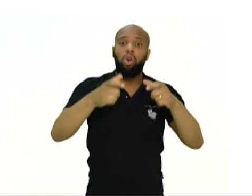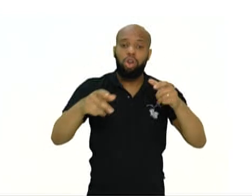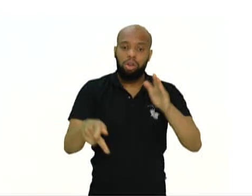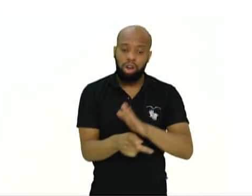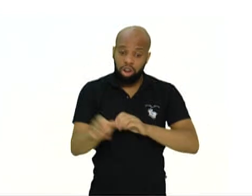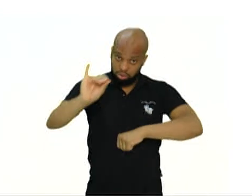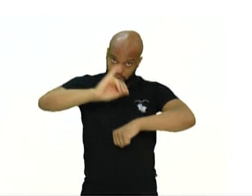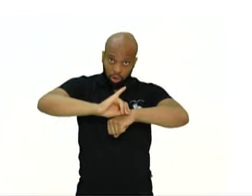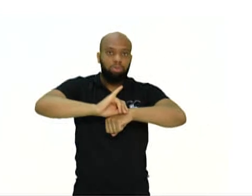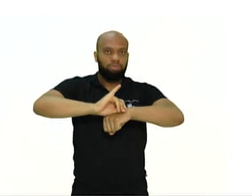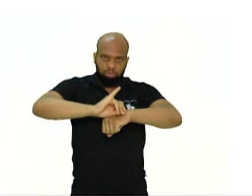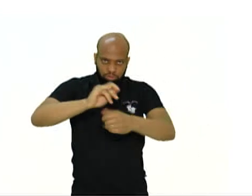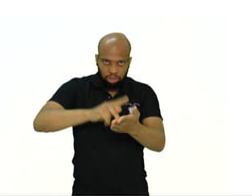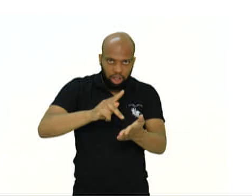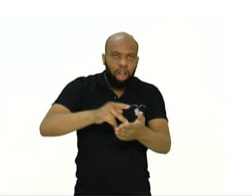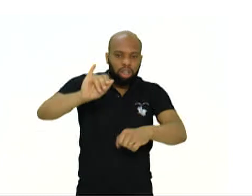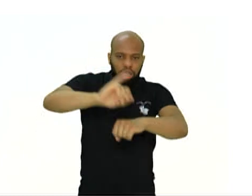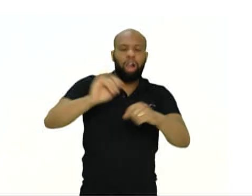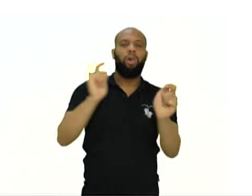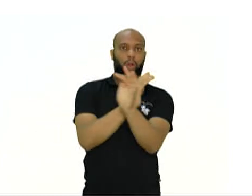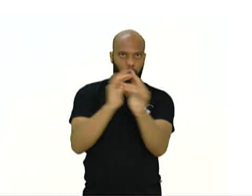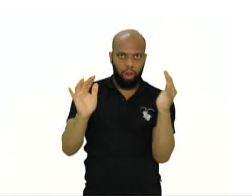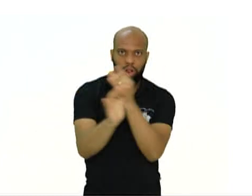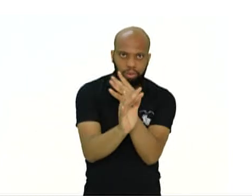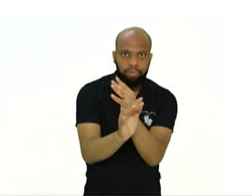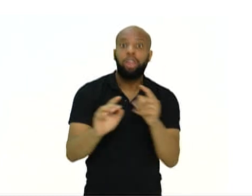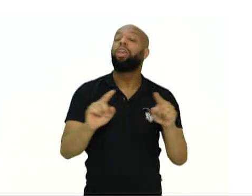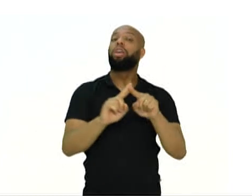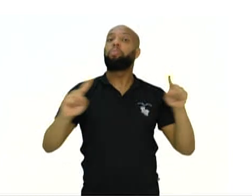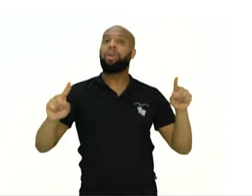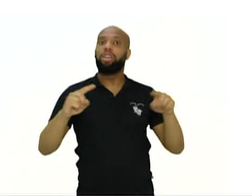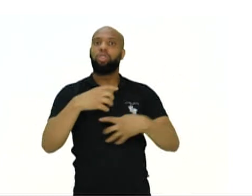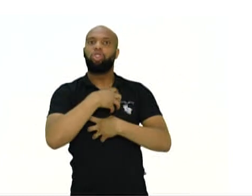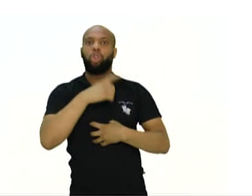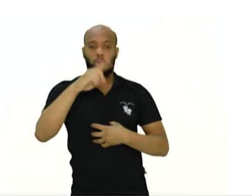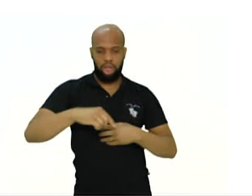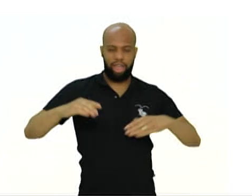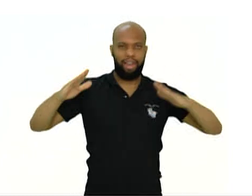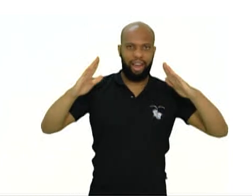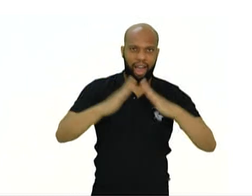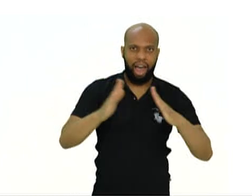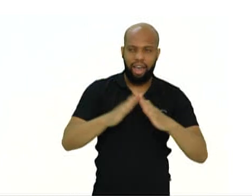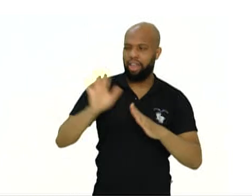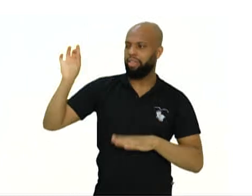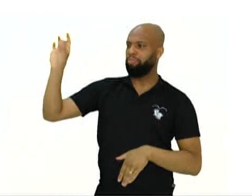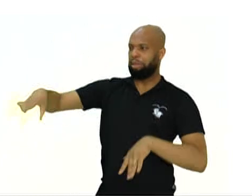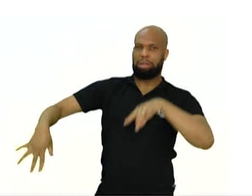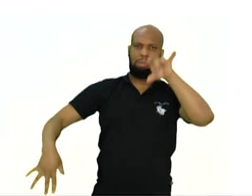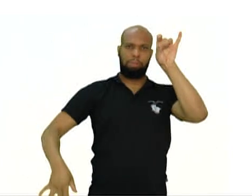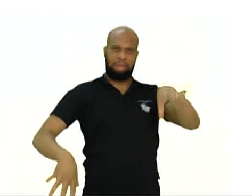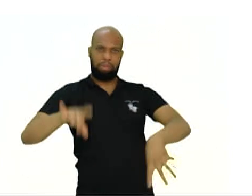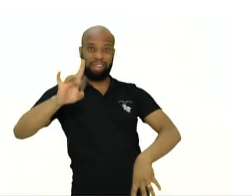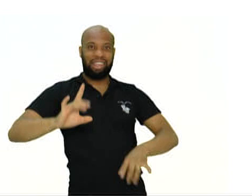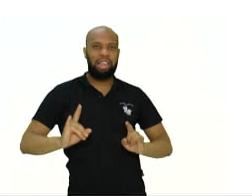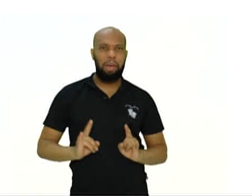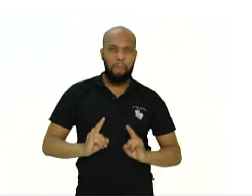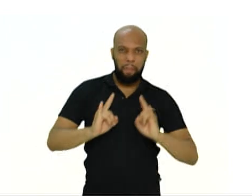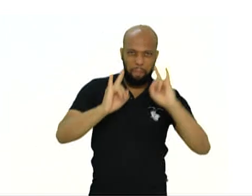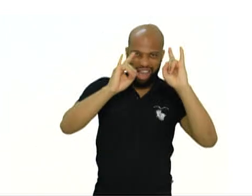centros urbanos, moradias, né, que são casas abandonadas,